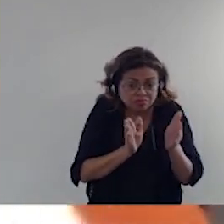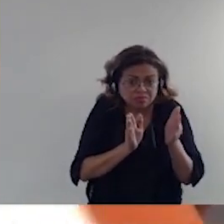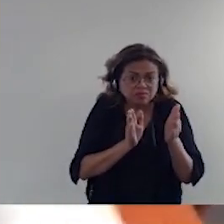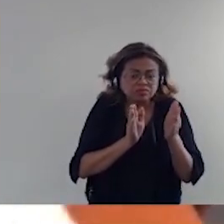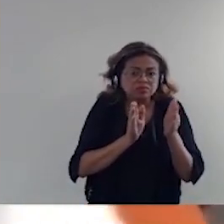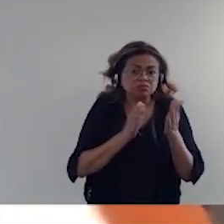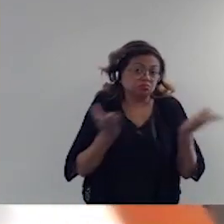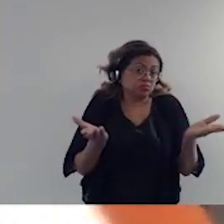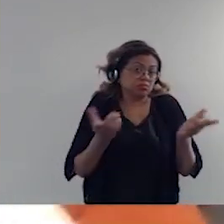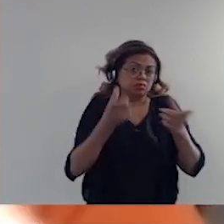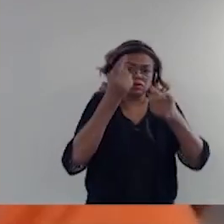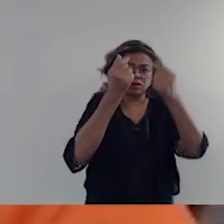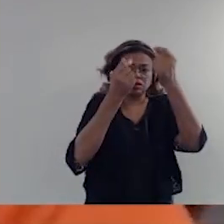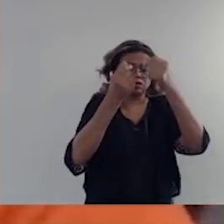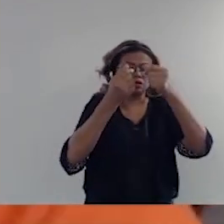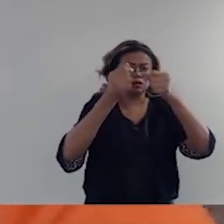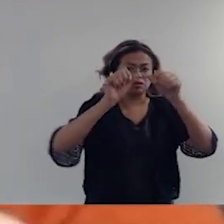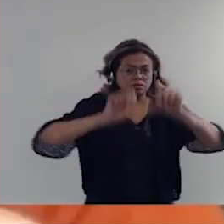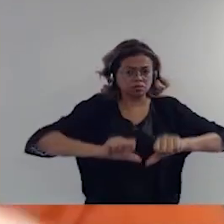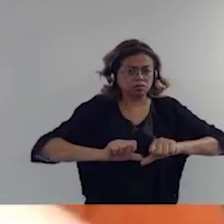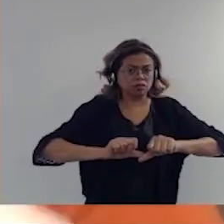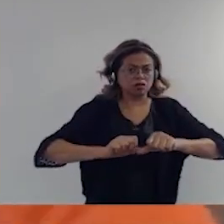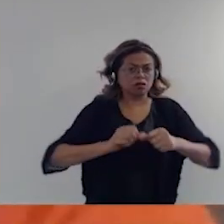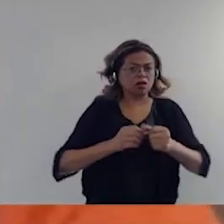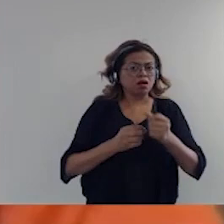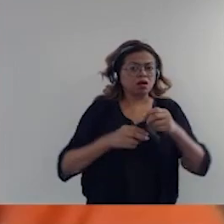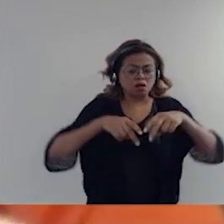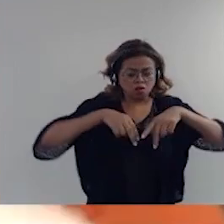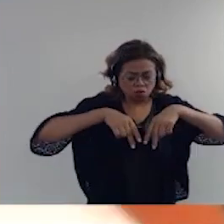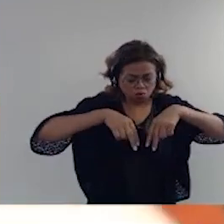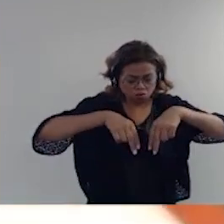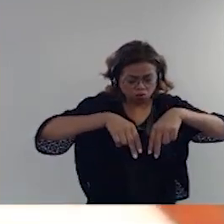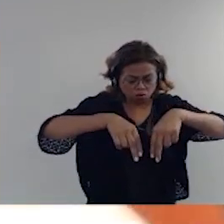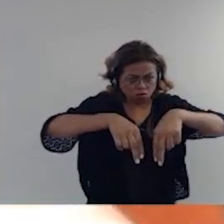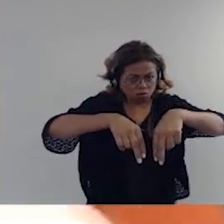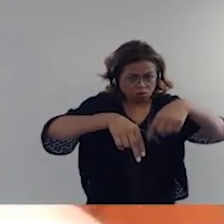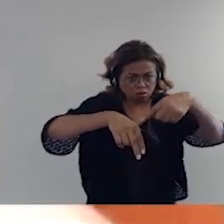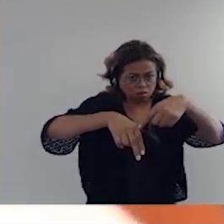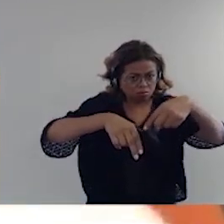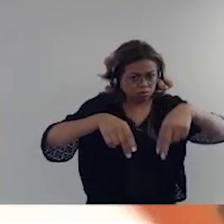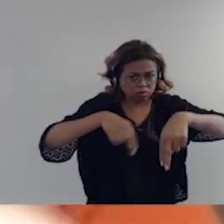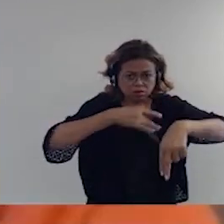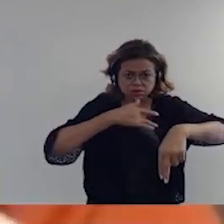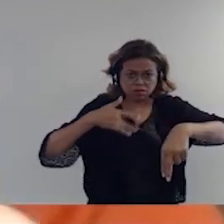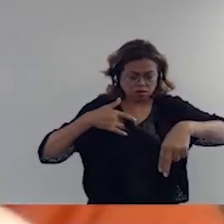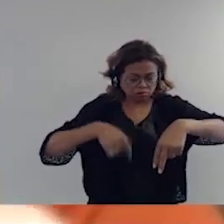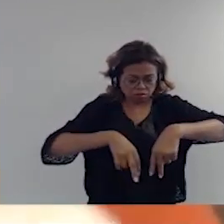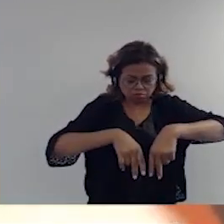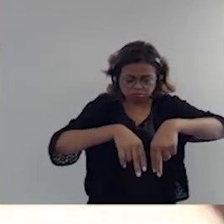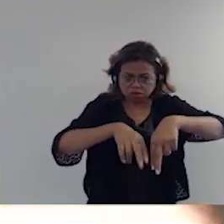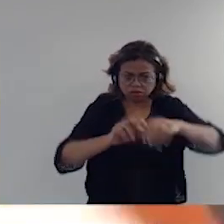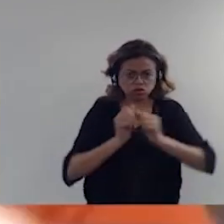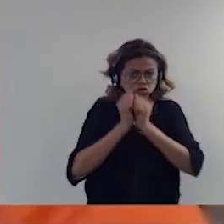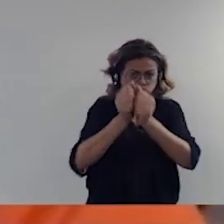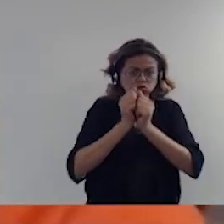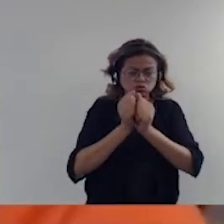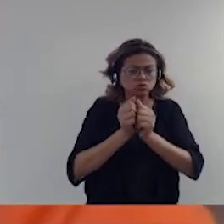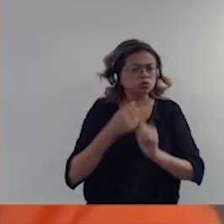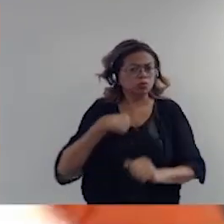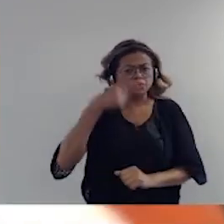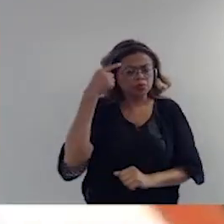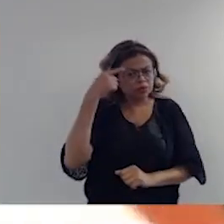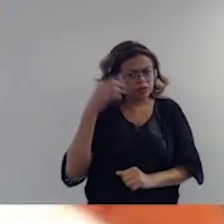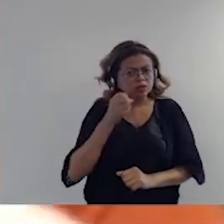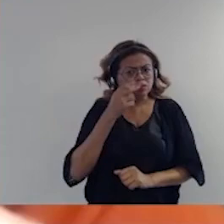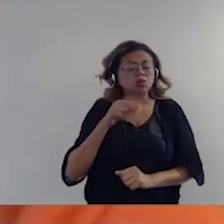crise econômica e a crise sanitária. Outro aspecto também dessa crise da pandemia que a gente deve ver é que ela